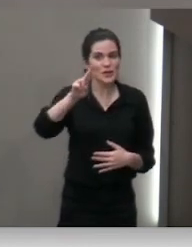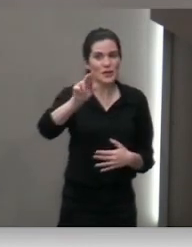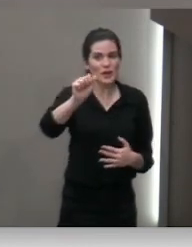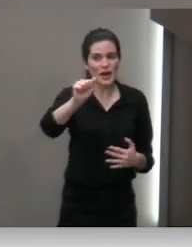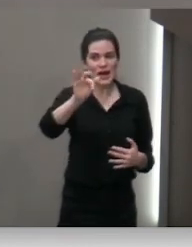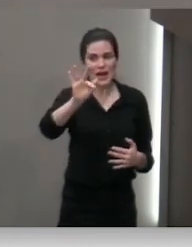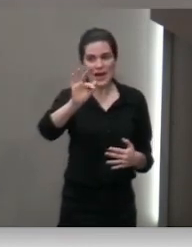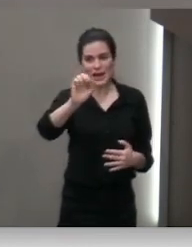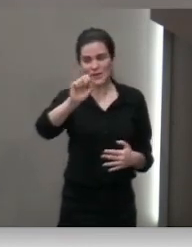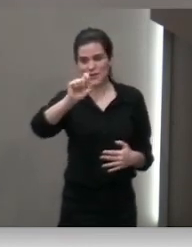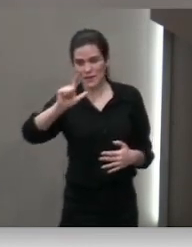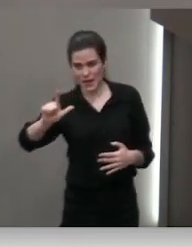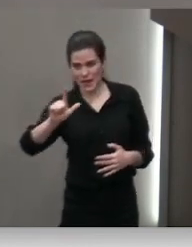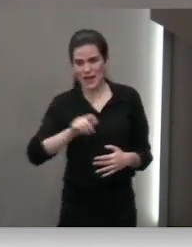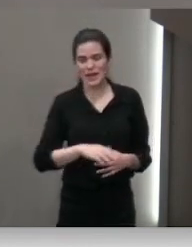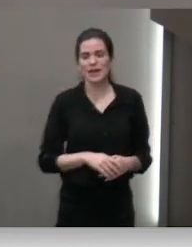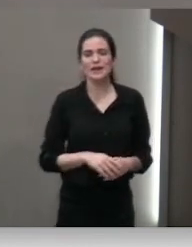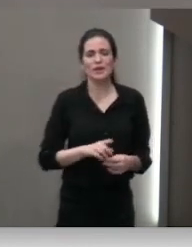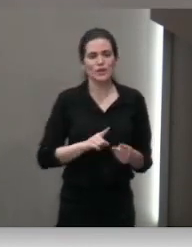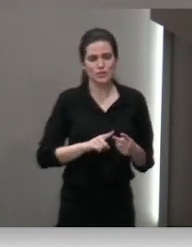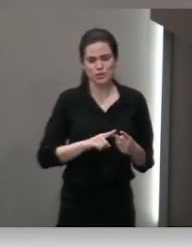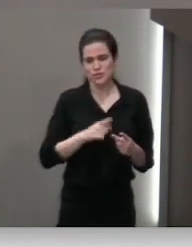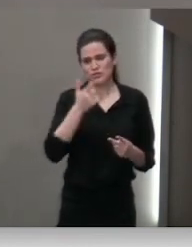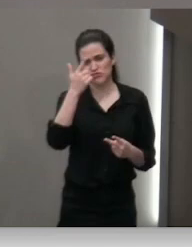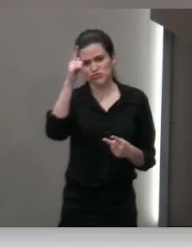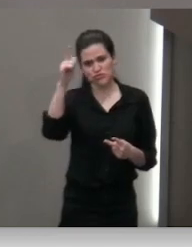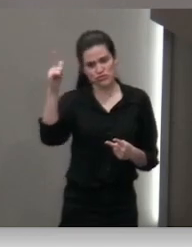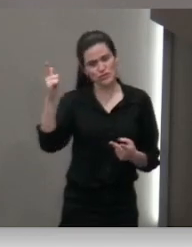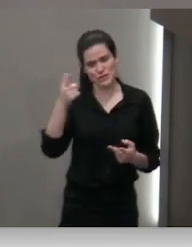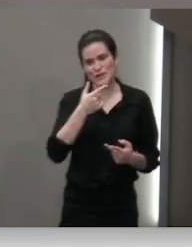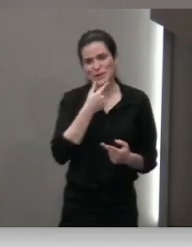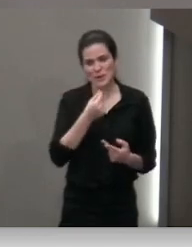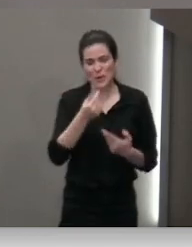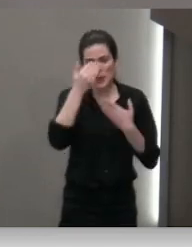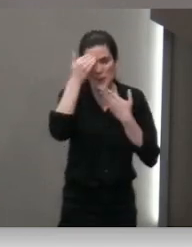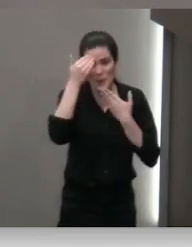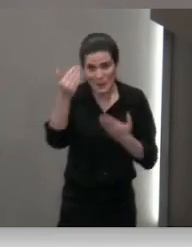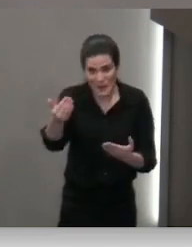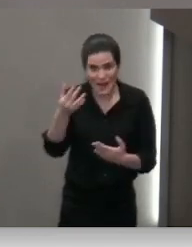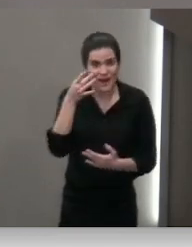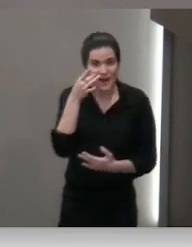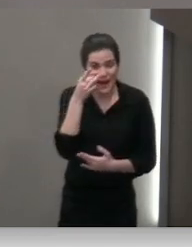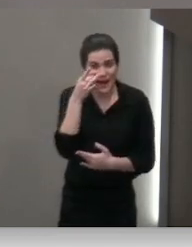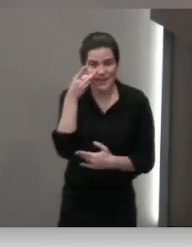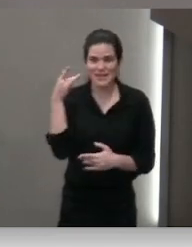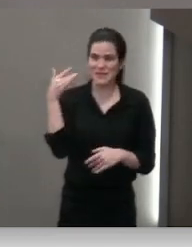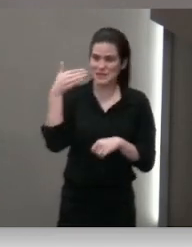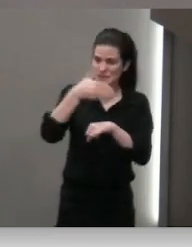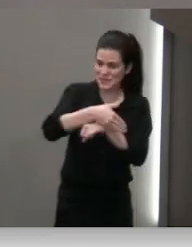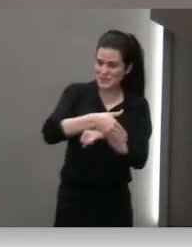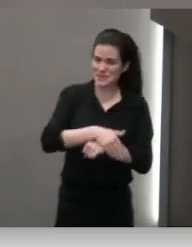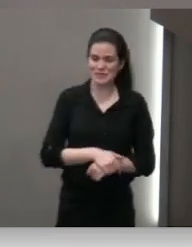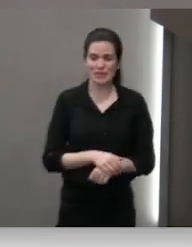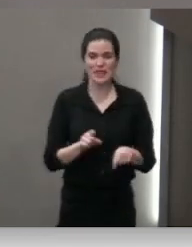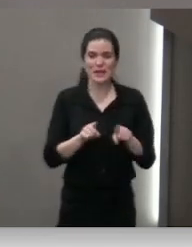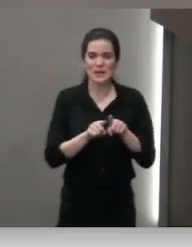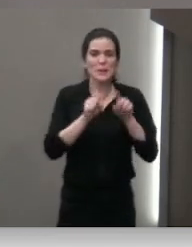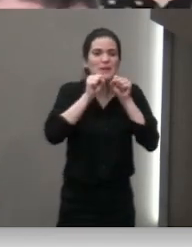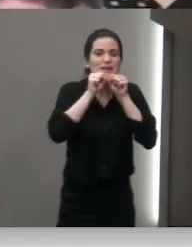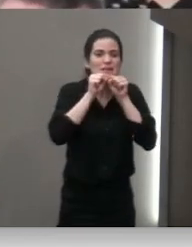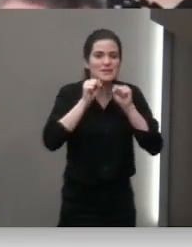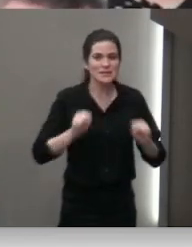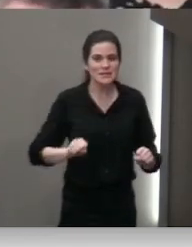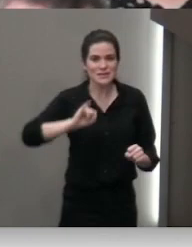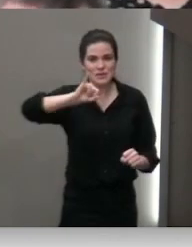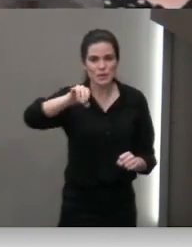aqui, Fernando Rigon também presente. Obrigado pela presença. Presença aqui também do nosso secretário,